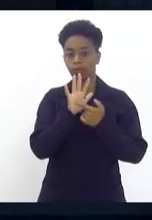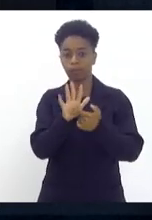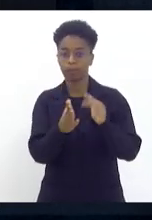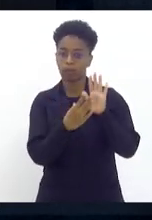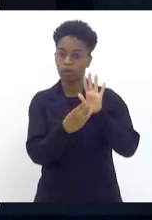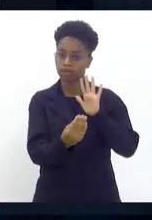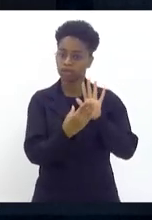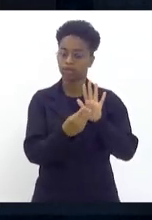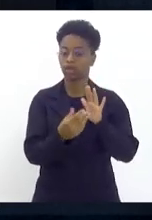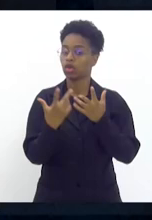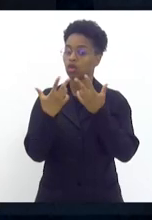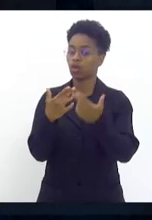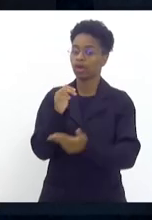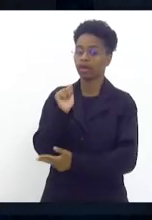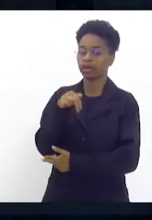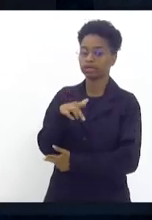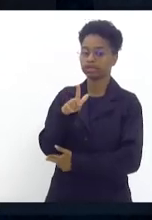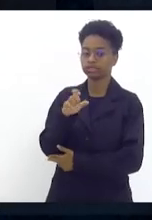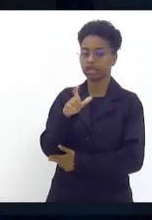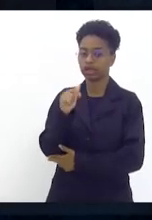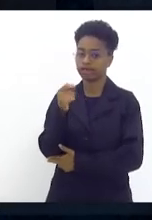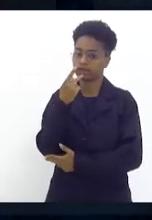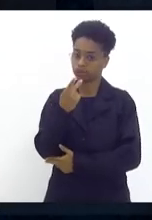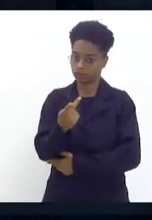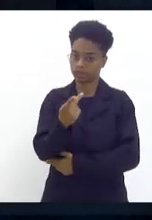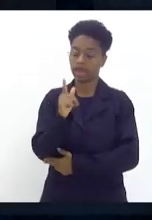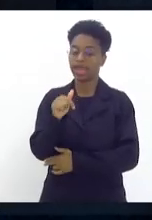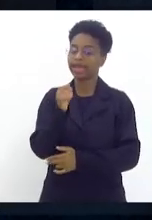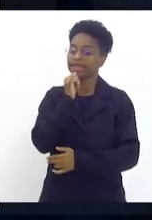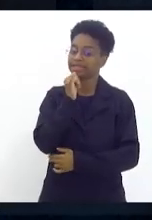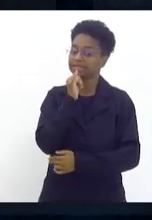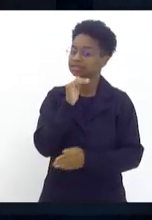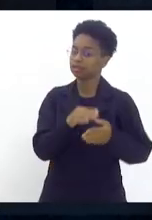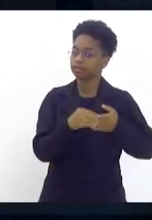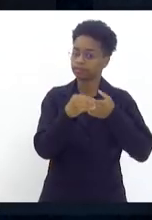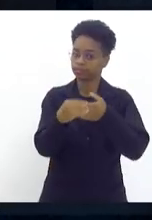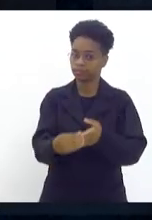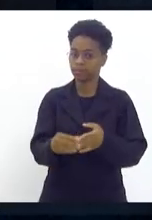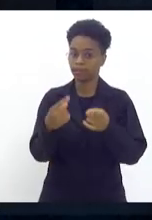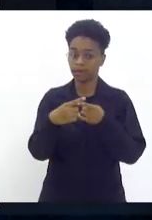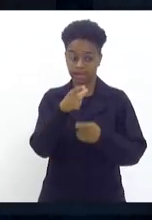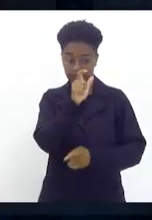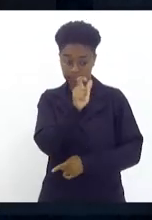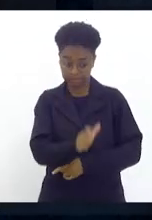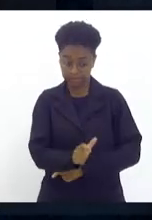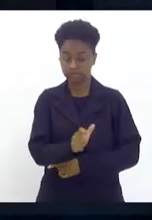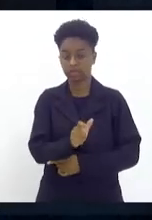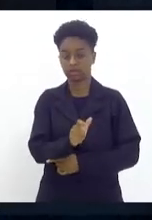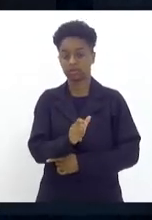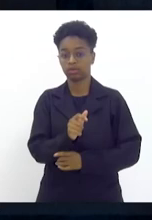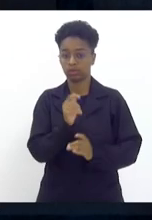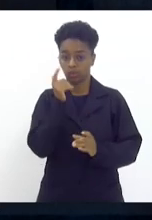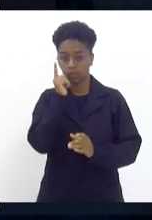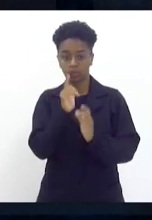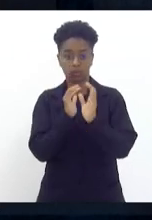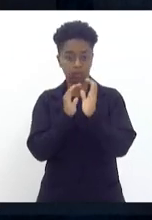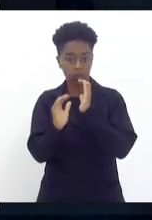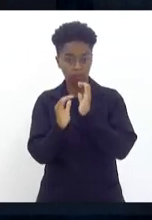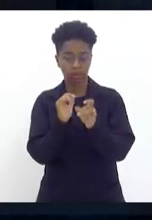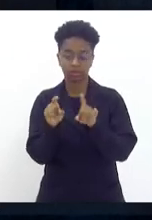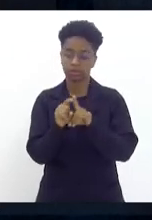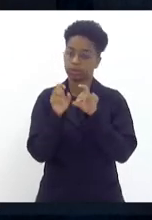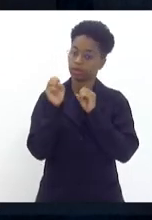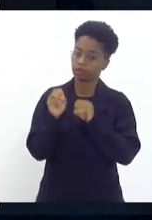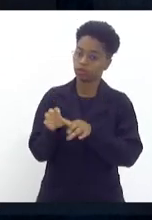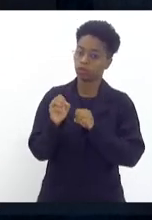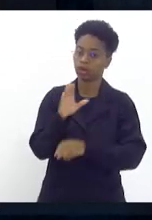falou, é o exemplo que vai arrastar. É o ser dele que vai mais comunicar e educar. Então,